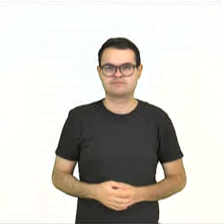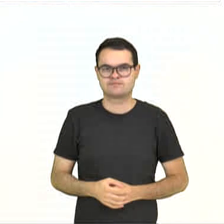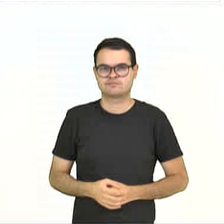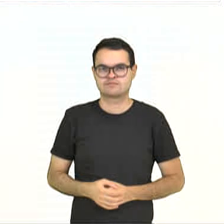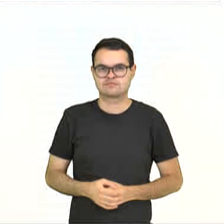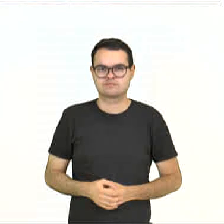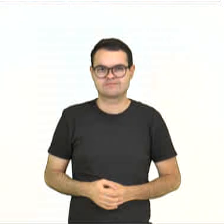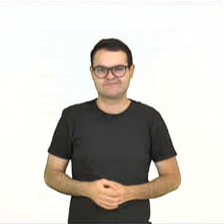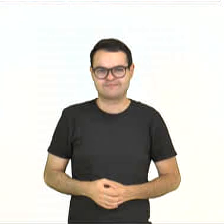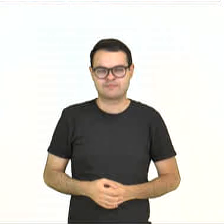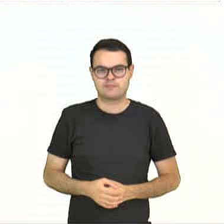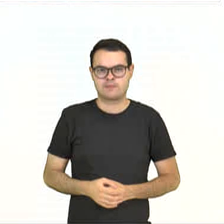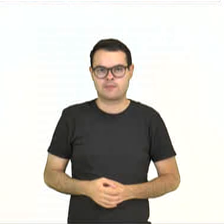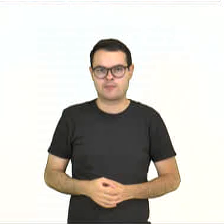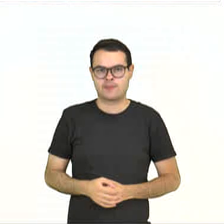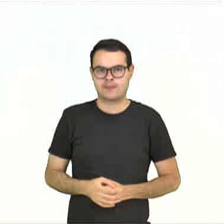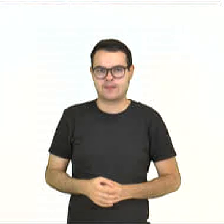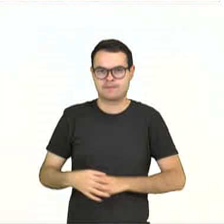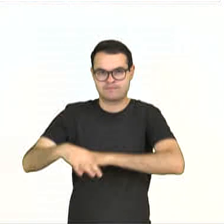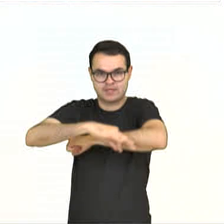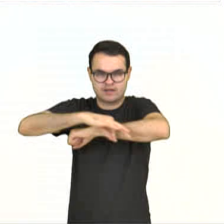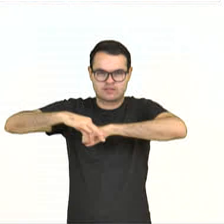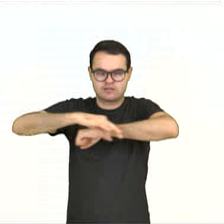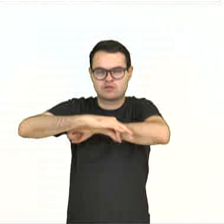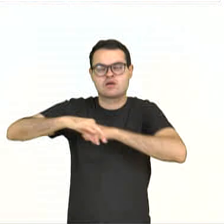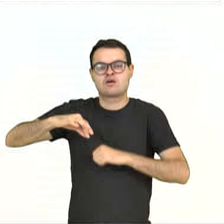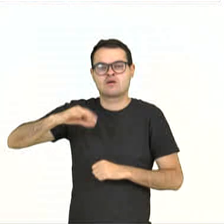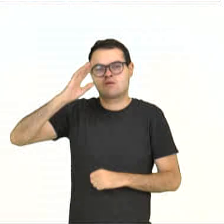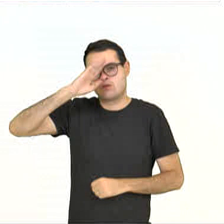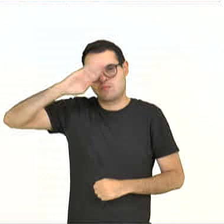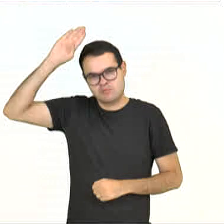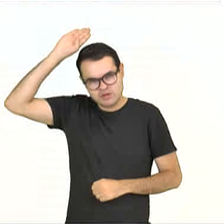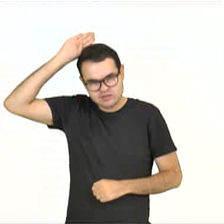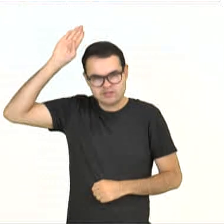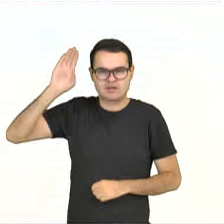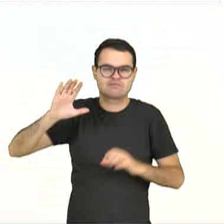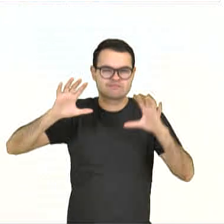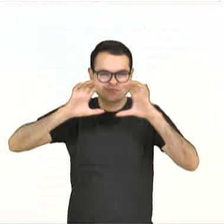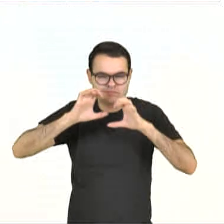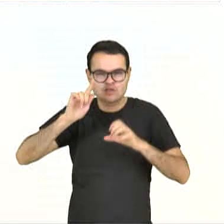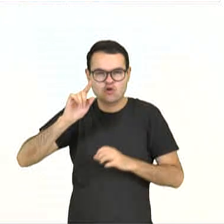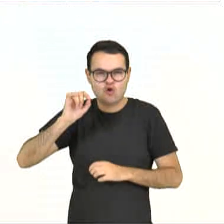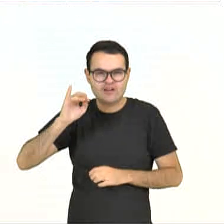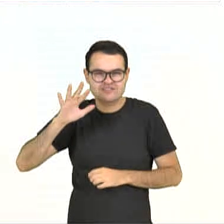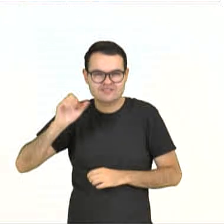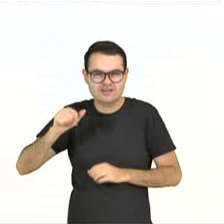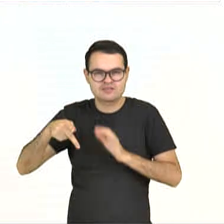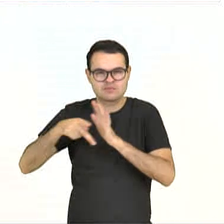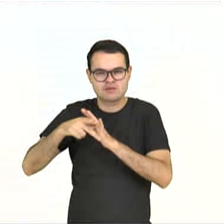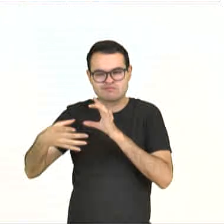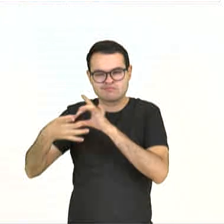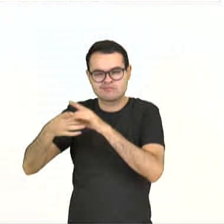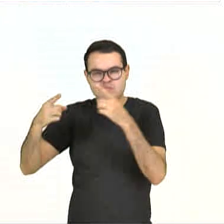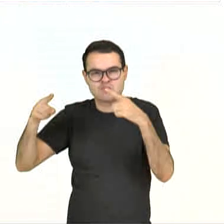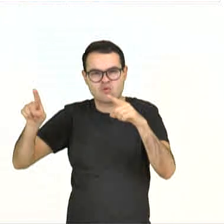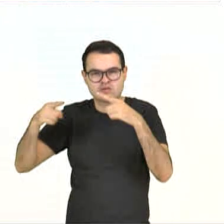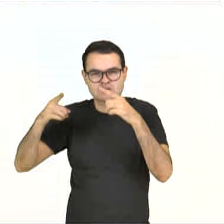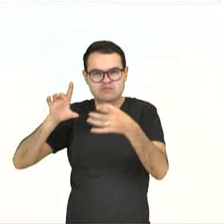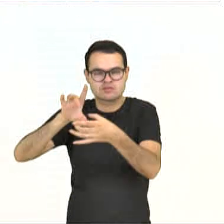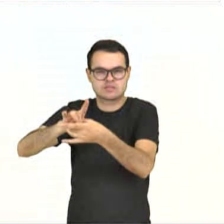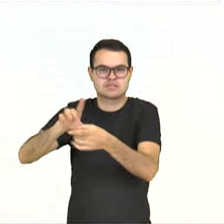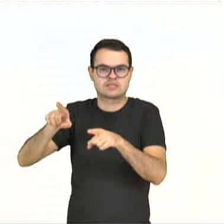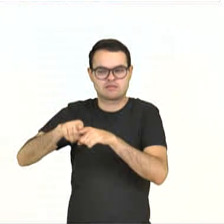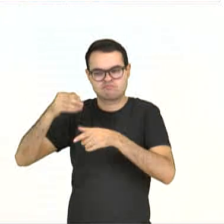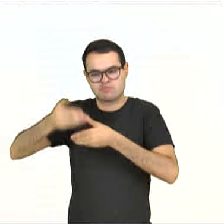arquitetura românica, gótica e a notação musical tiveram seu desenvolvimento, né? Então a gente começa a ter